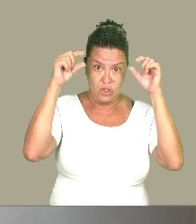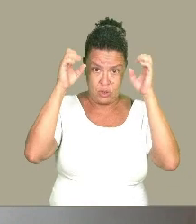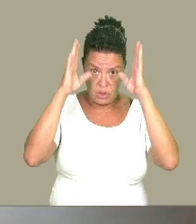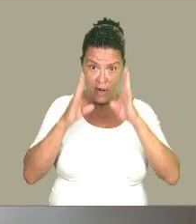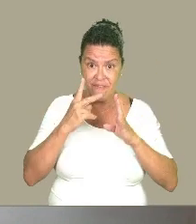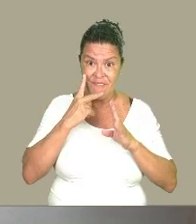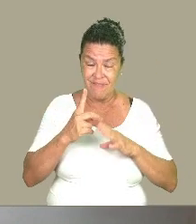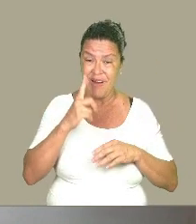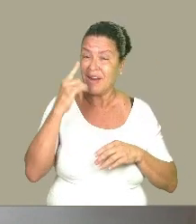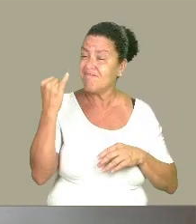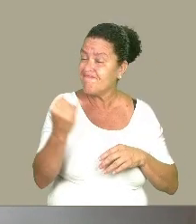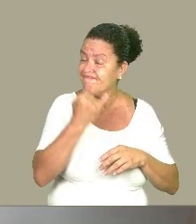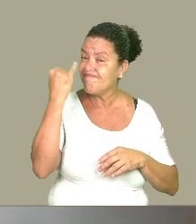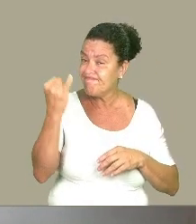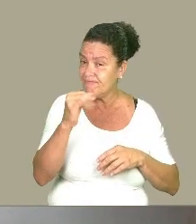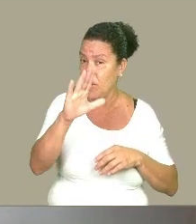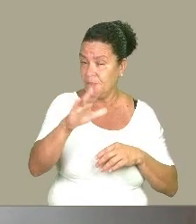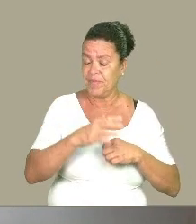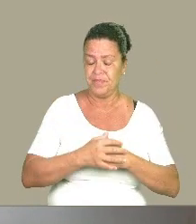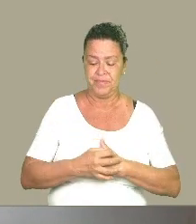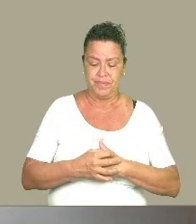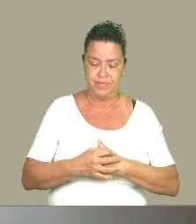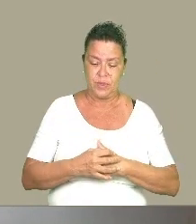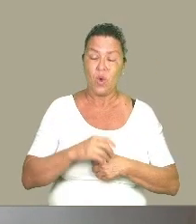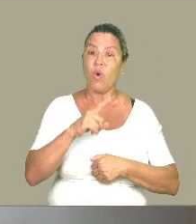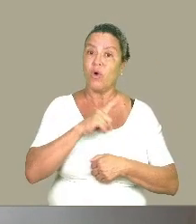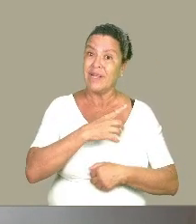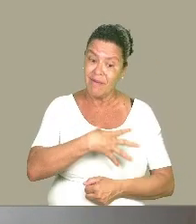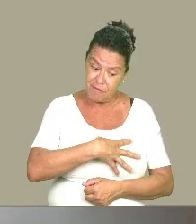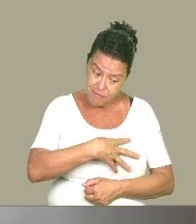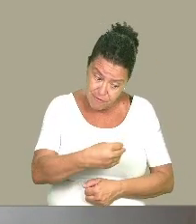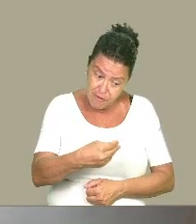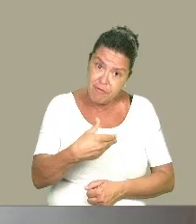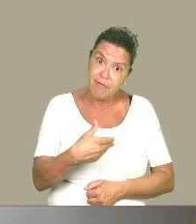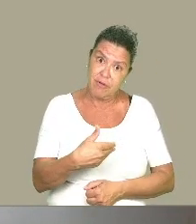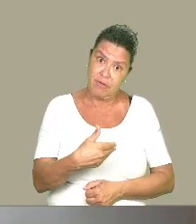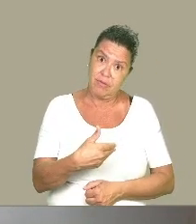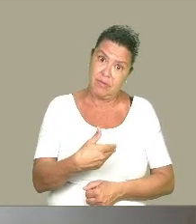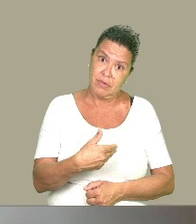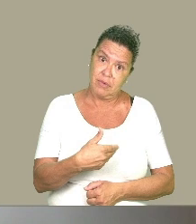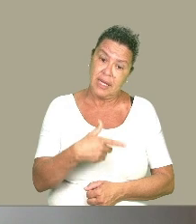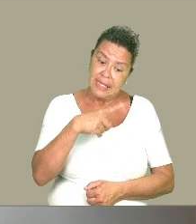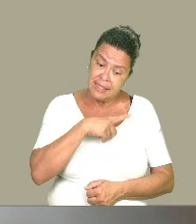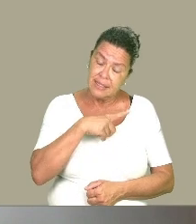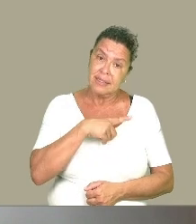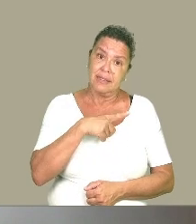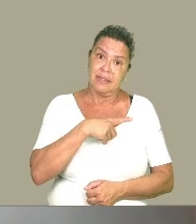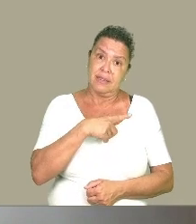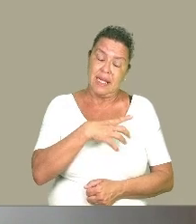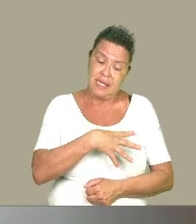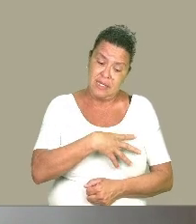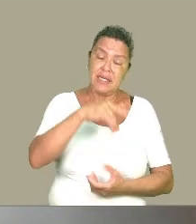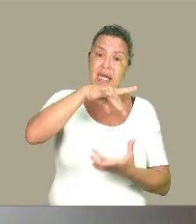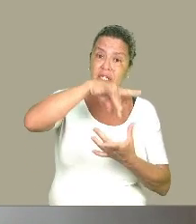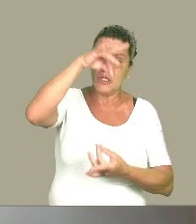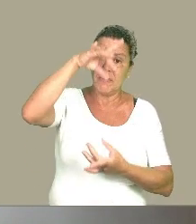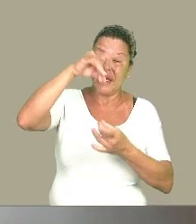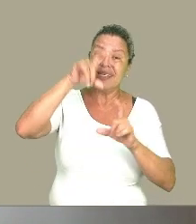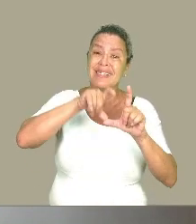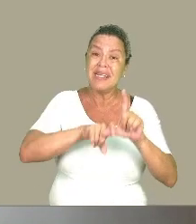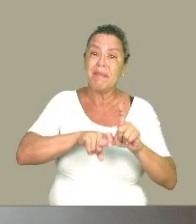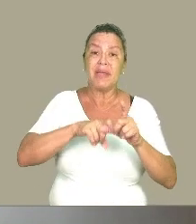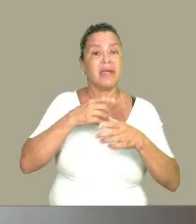ponto fundamental, né? Quando existem filhos nessa relação, quando existem outros espíritos dependentes de